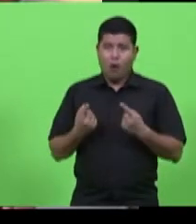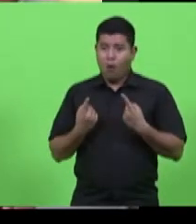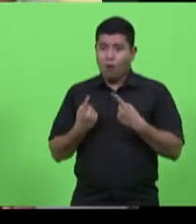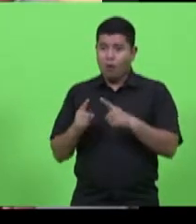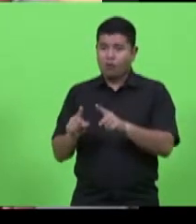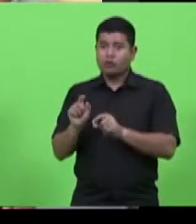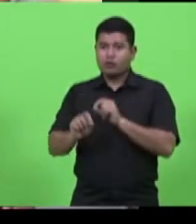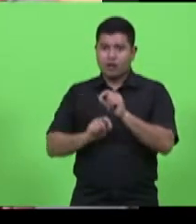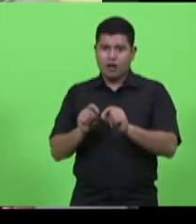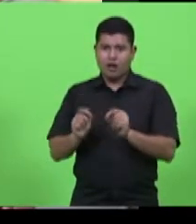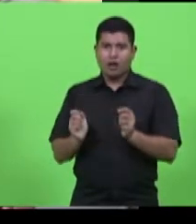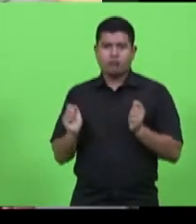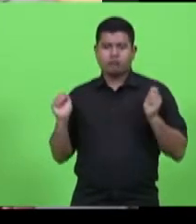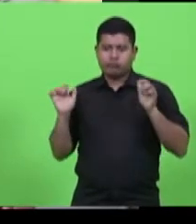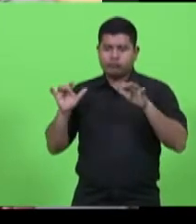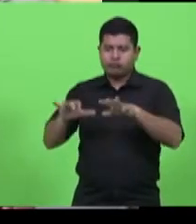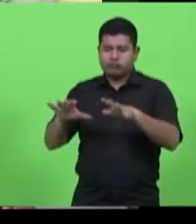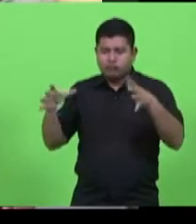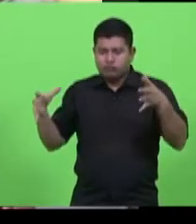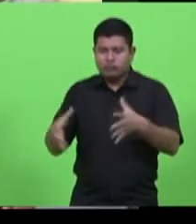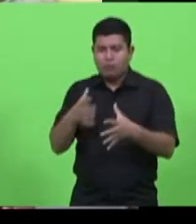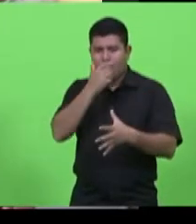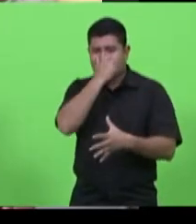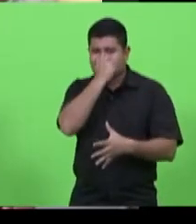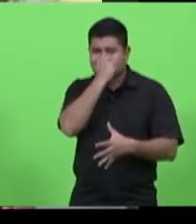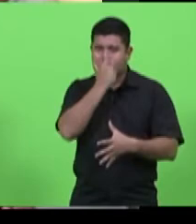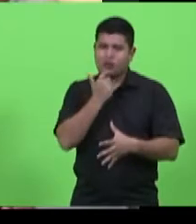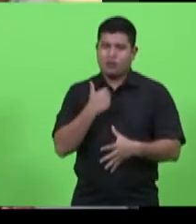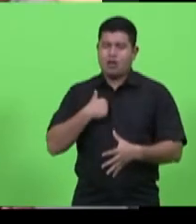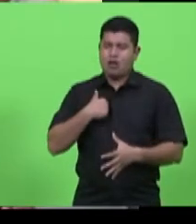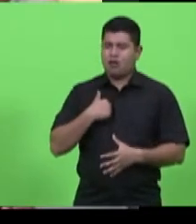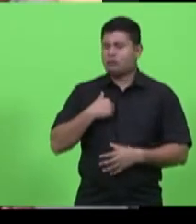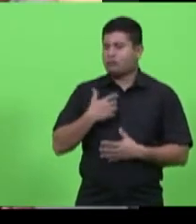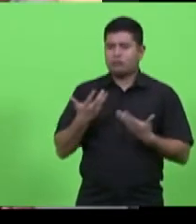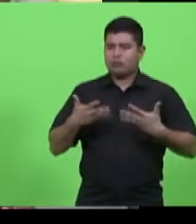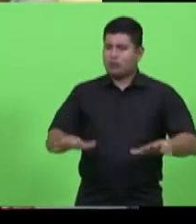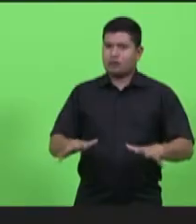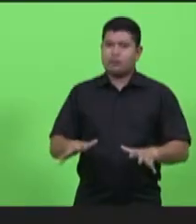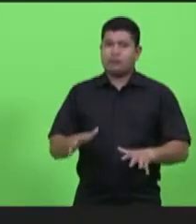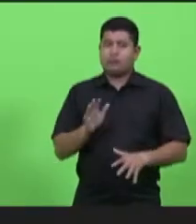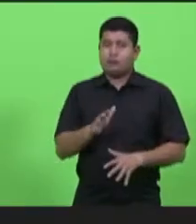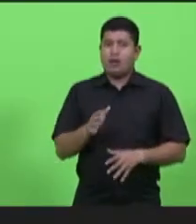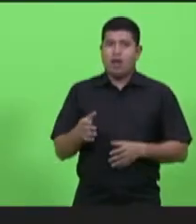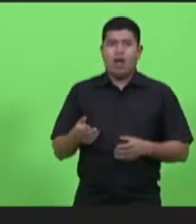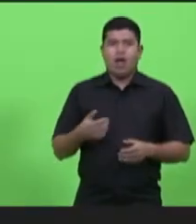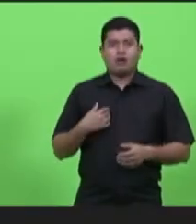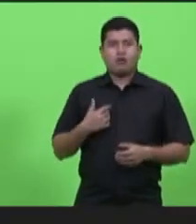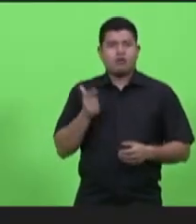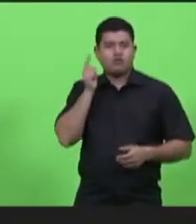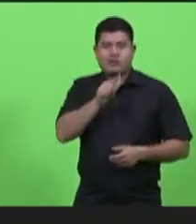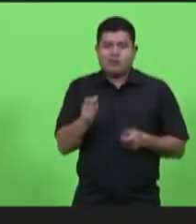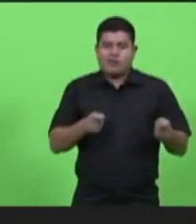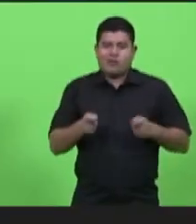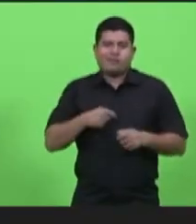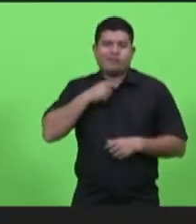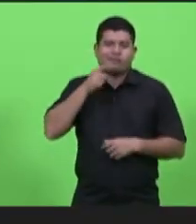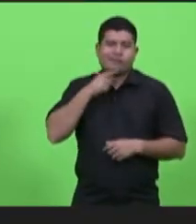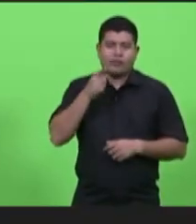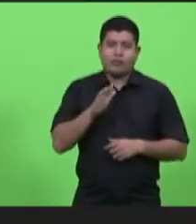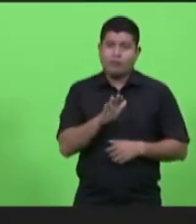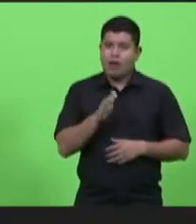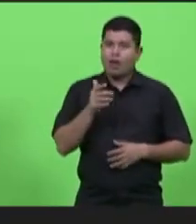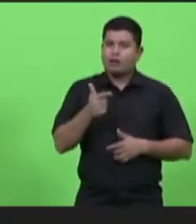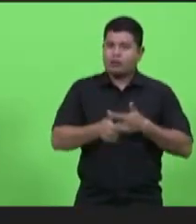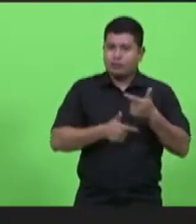pessoas, estritamente contra. Por quê? Porque dessa forma nós não vamos controlar definitivamente nada, mas um trabalho